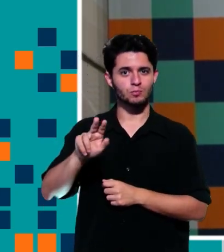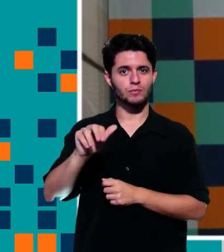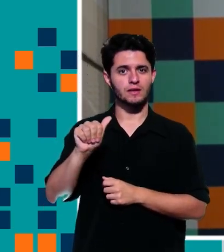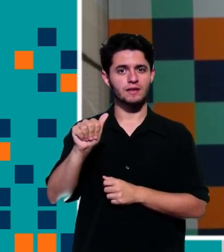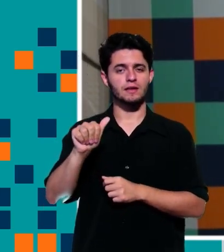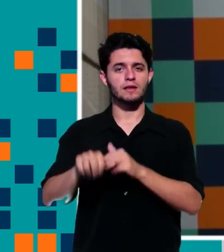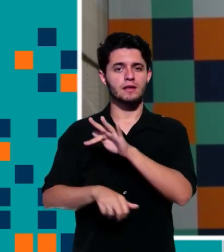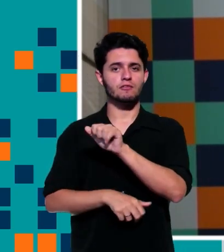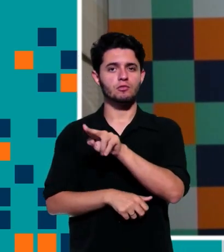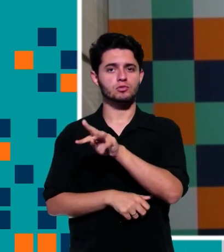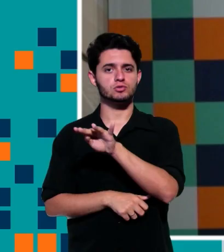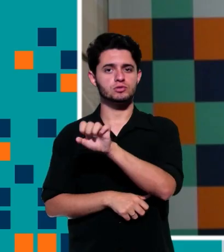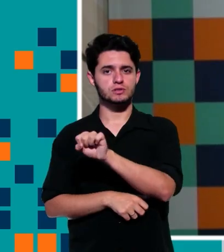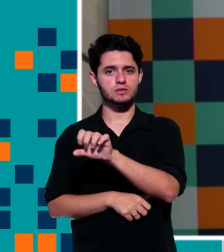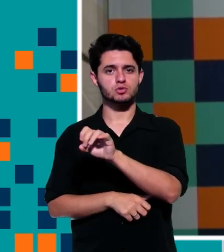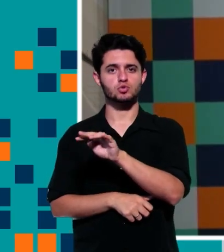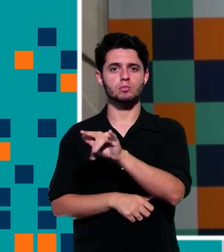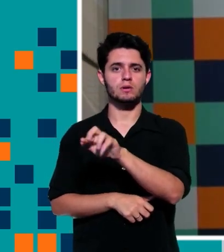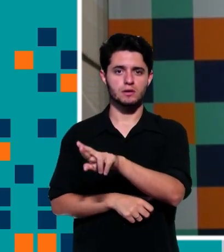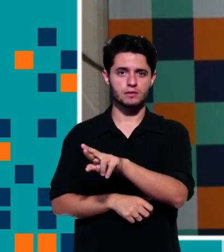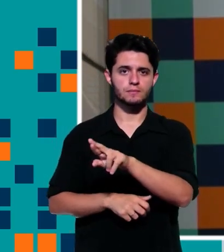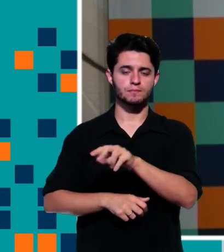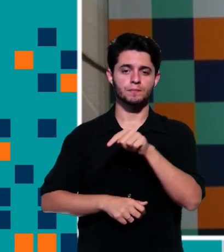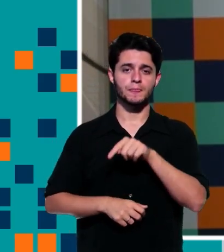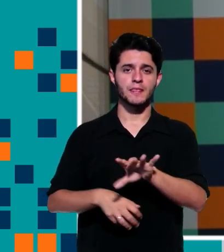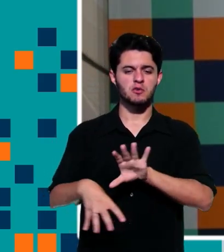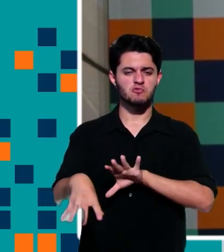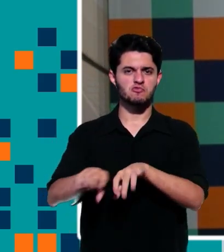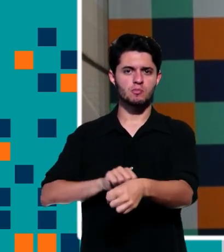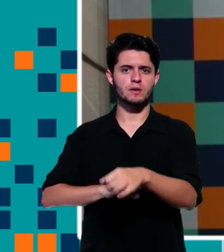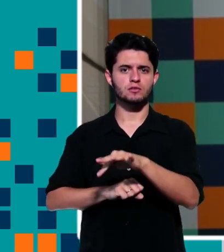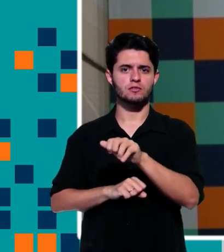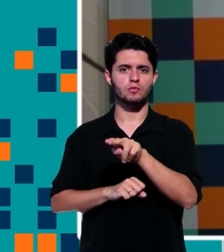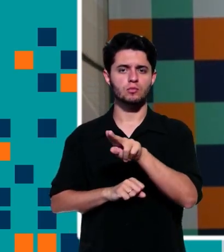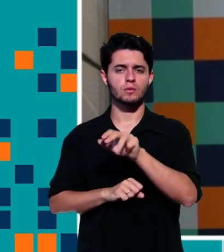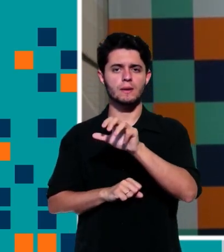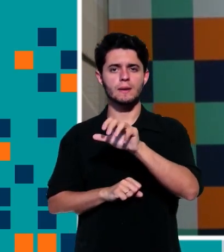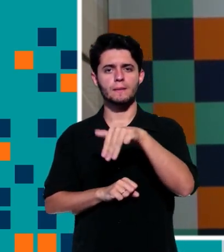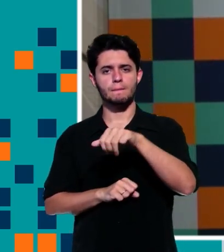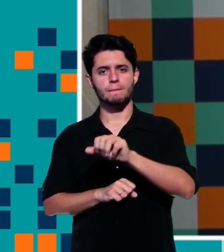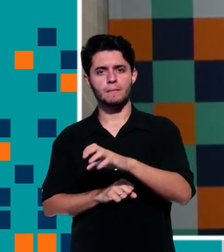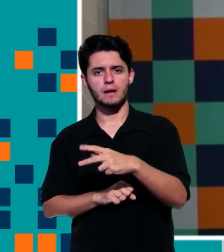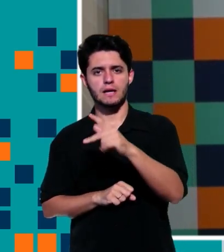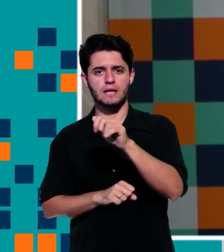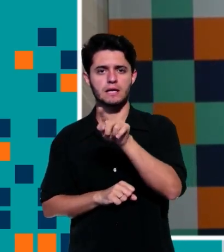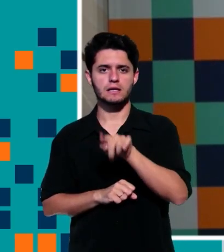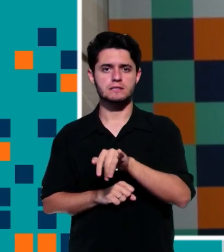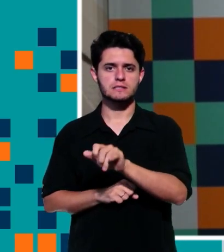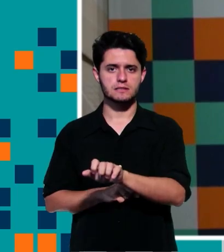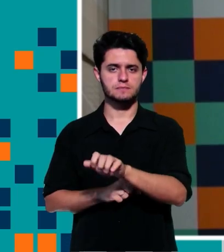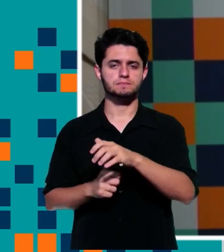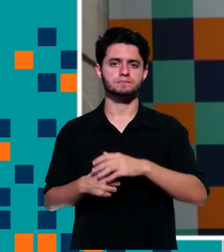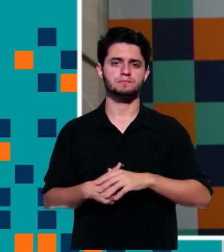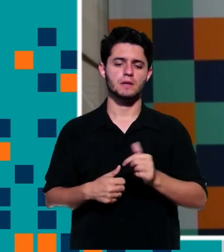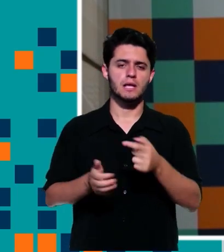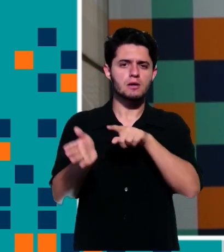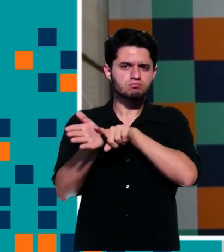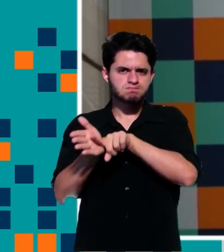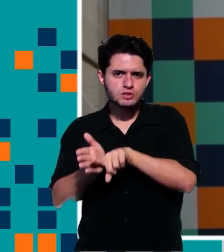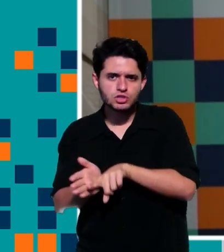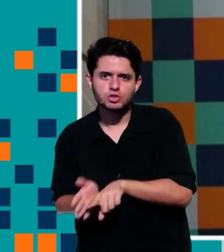e urbanista, mestre e doutor pela FAO Mackenzie, com master na UPC Barcelona. É um pesquisador e